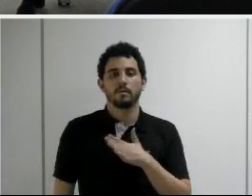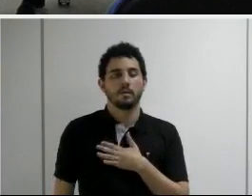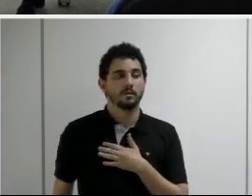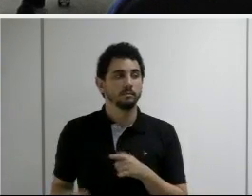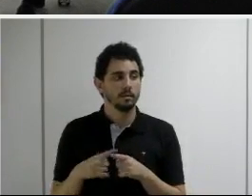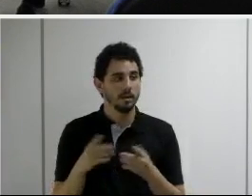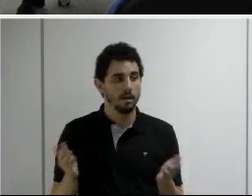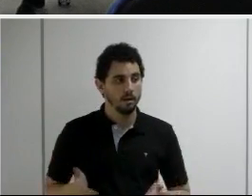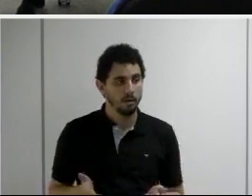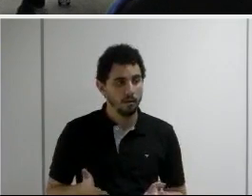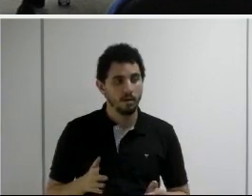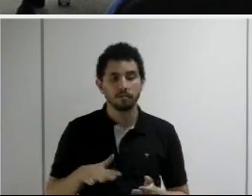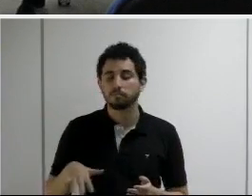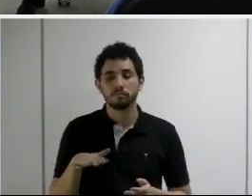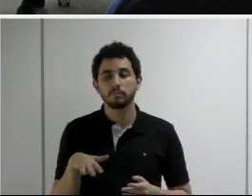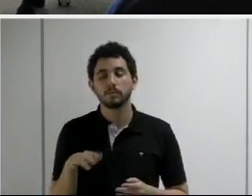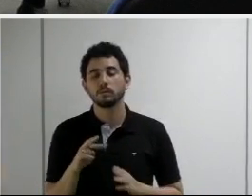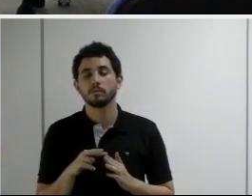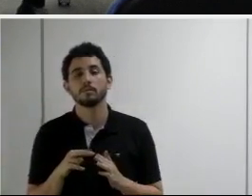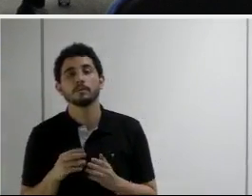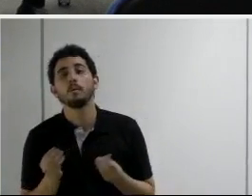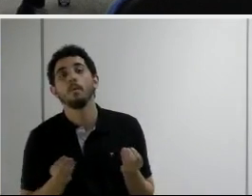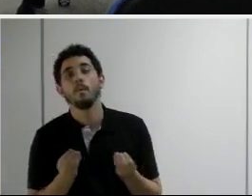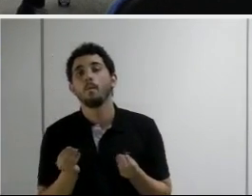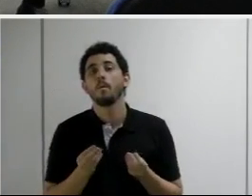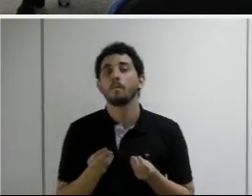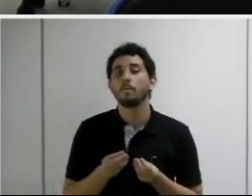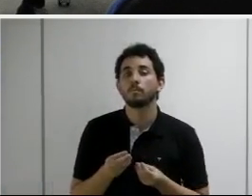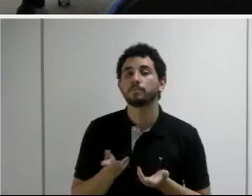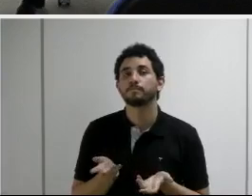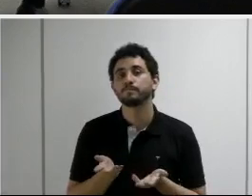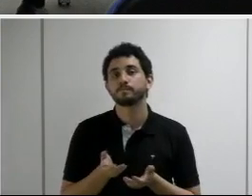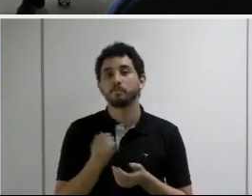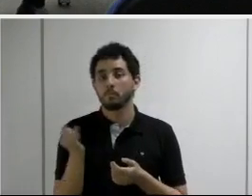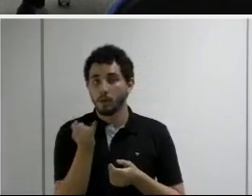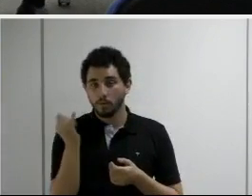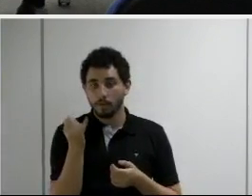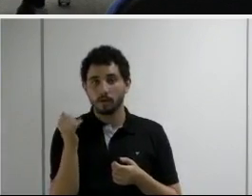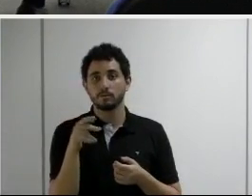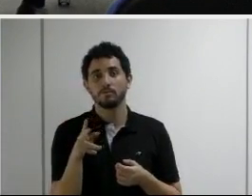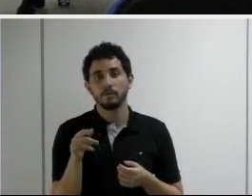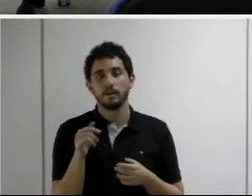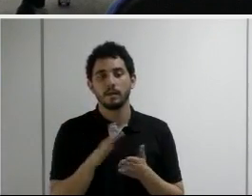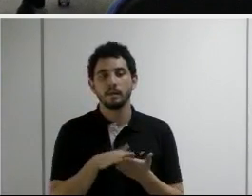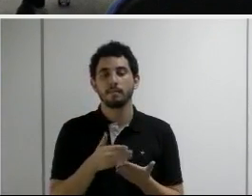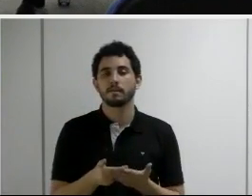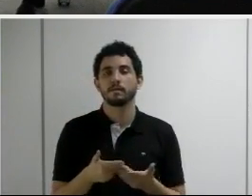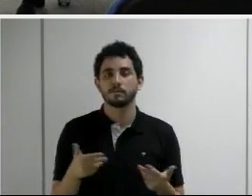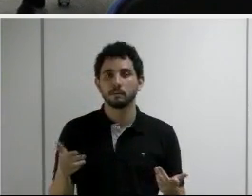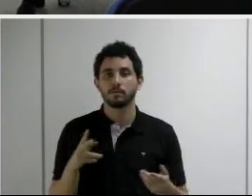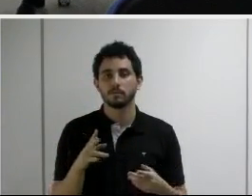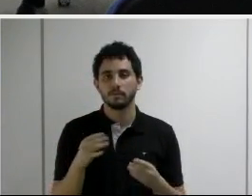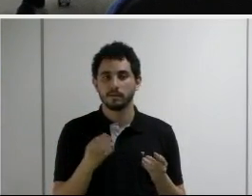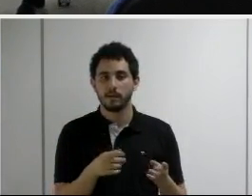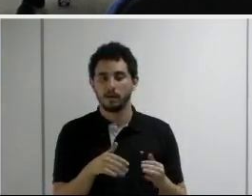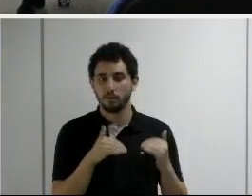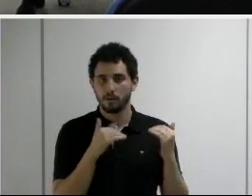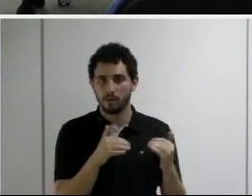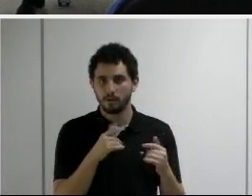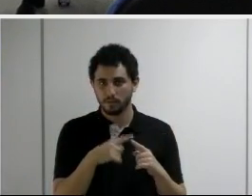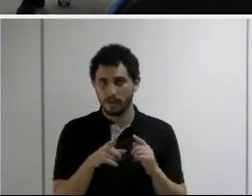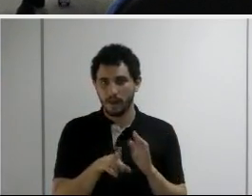a grande discussão vai ser o quão, vamos dizer assim, importantes vão ser as interpretações que vão ser dadas por essa autoridade, uma